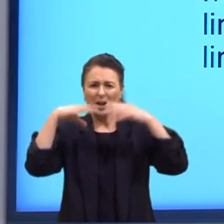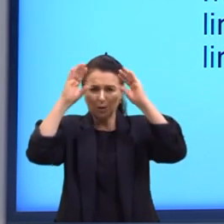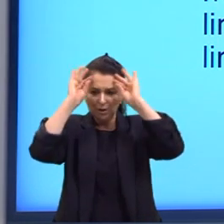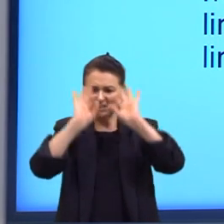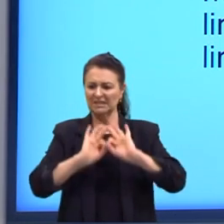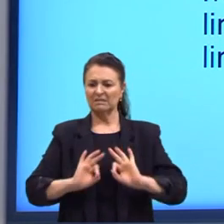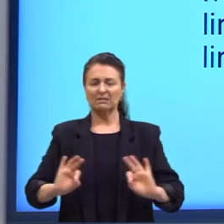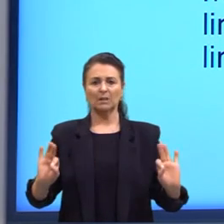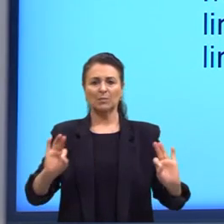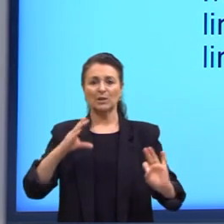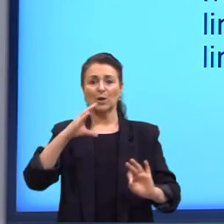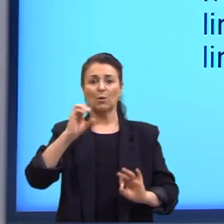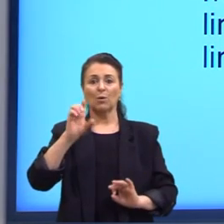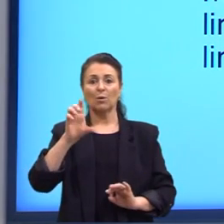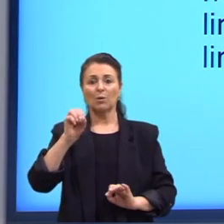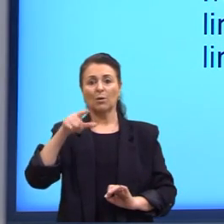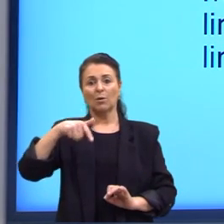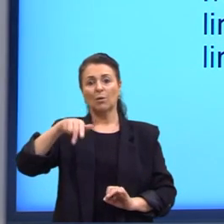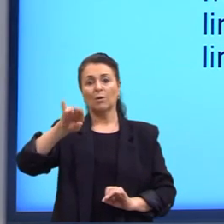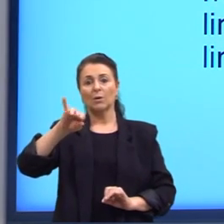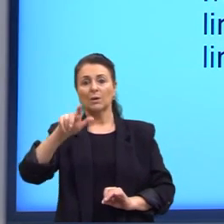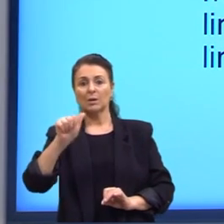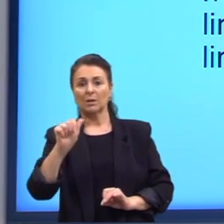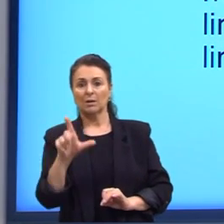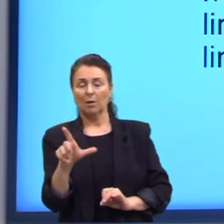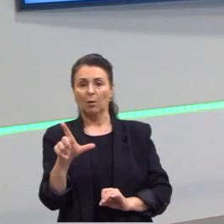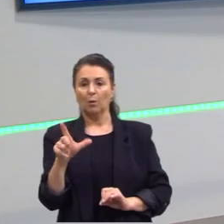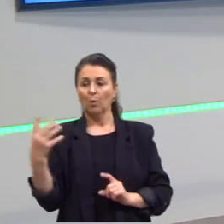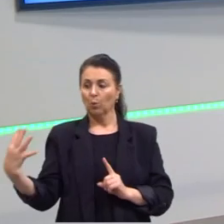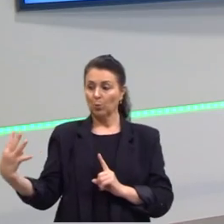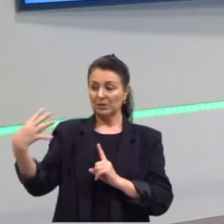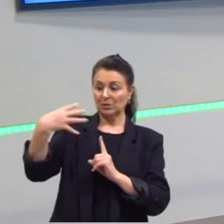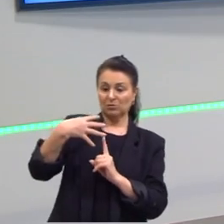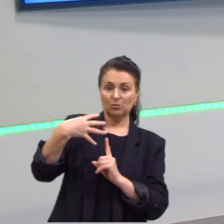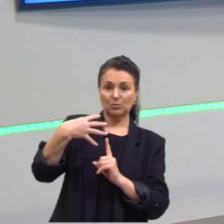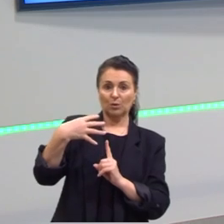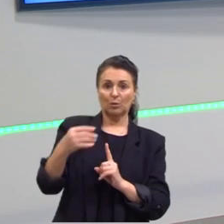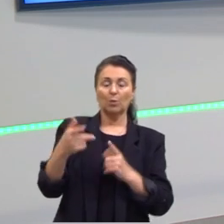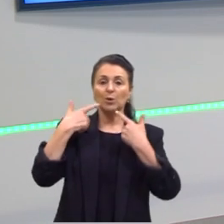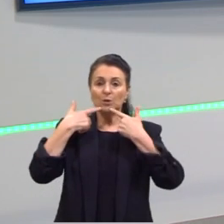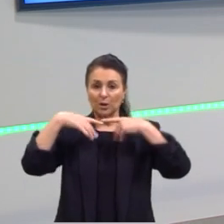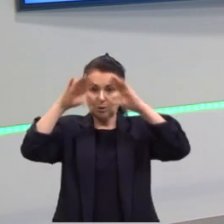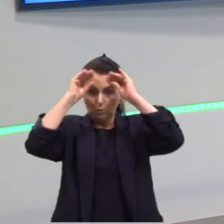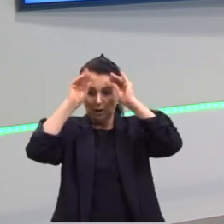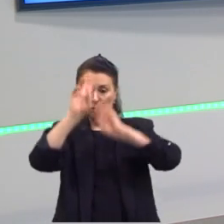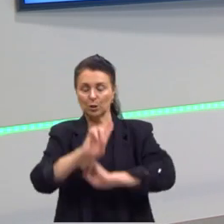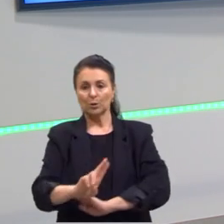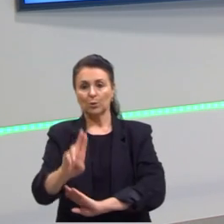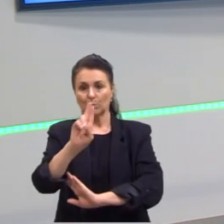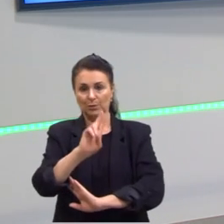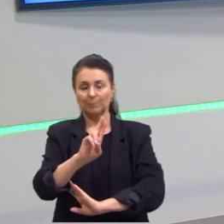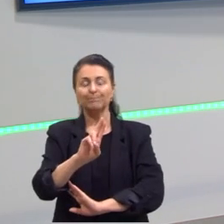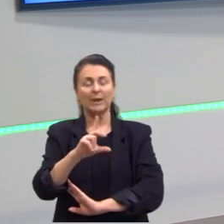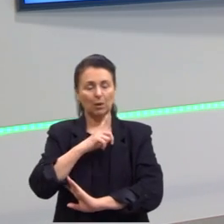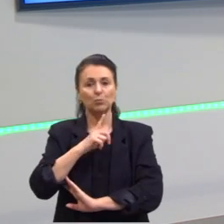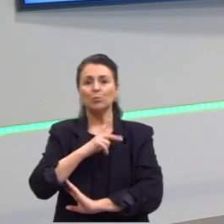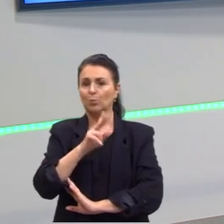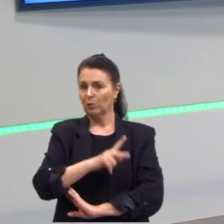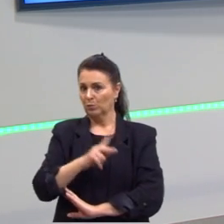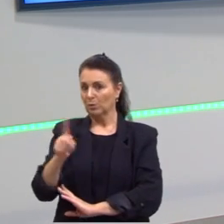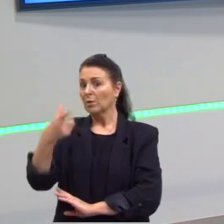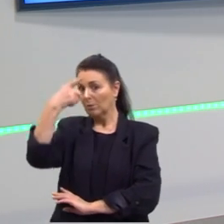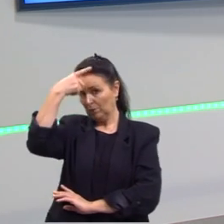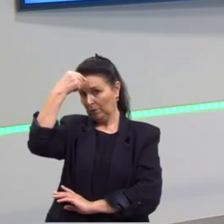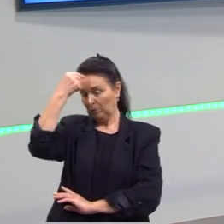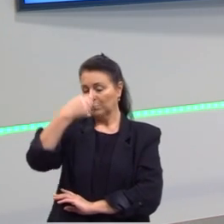é mesmo ou seja o estilo de linguagem que a gente usa eu tinha uma professora da faculdade